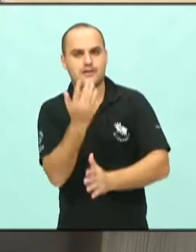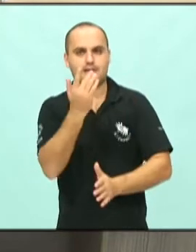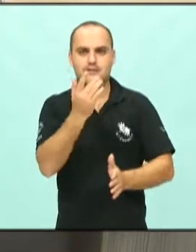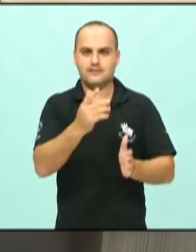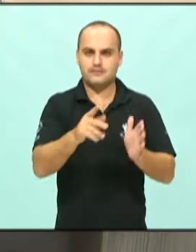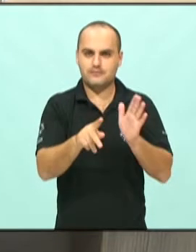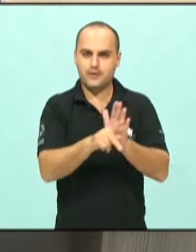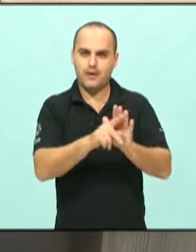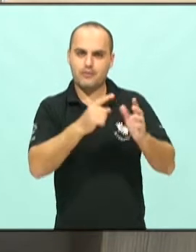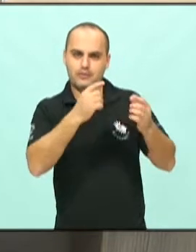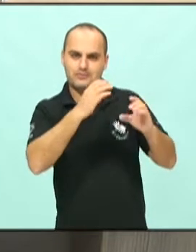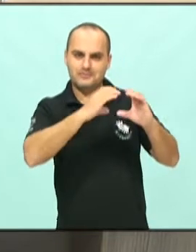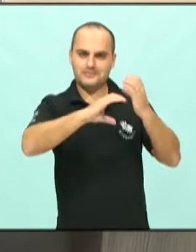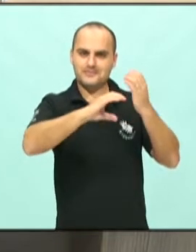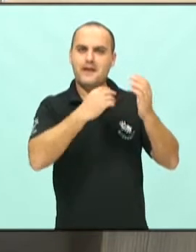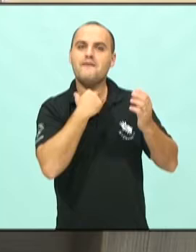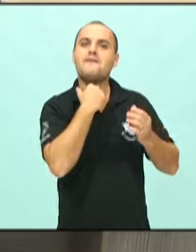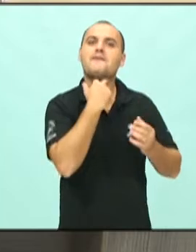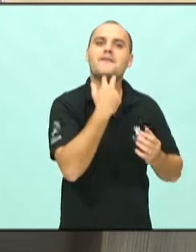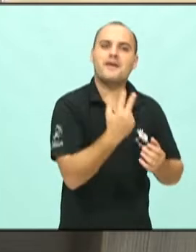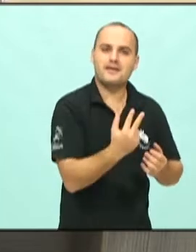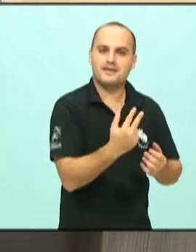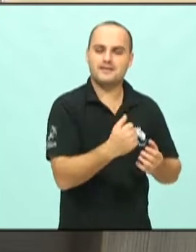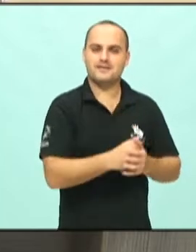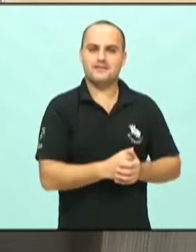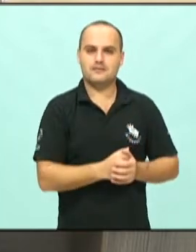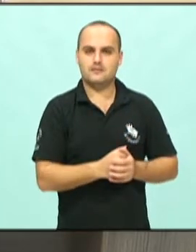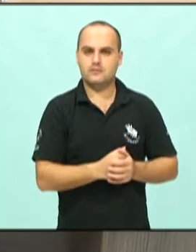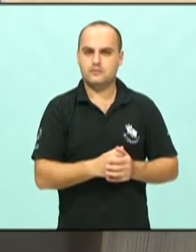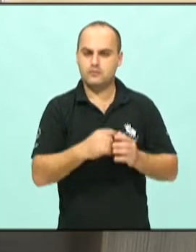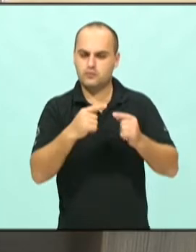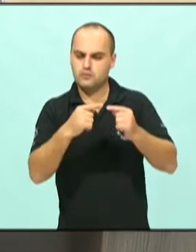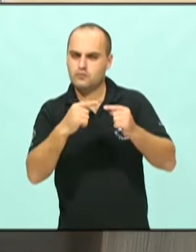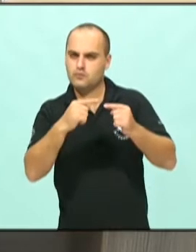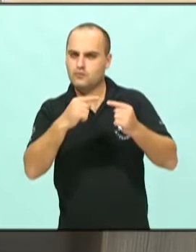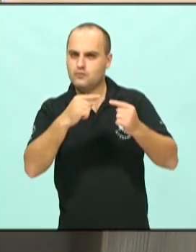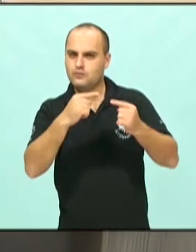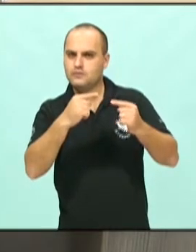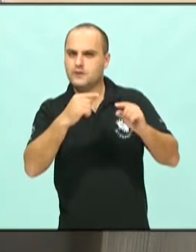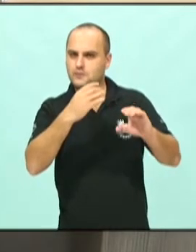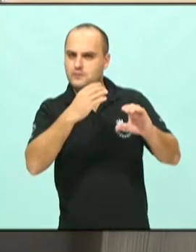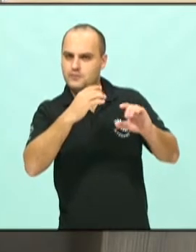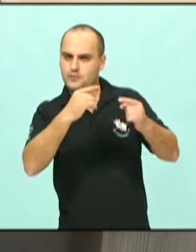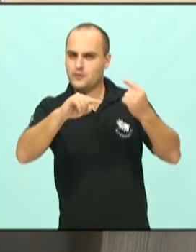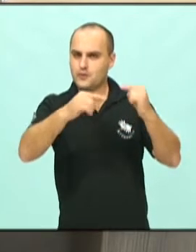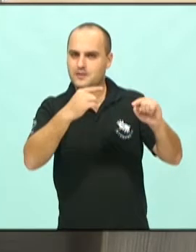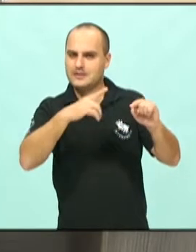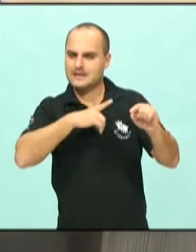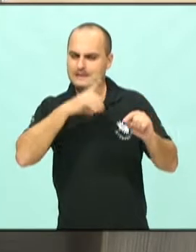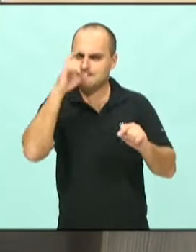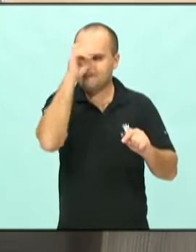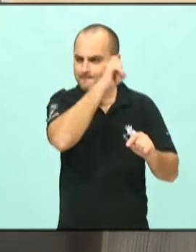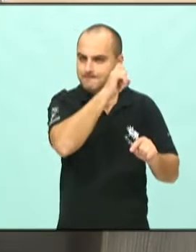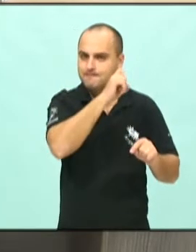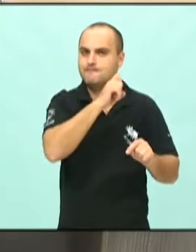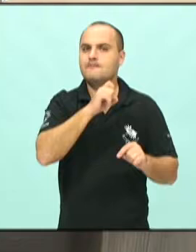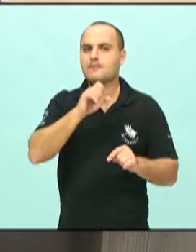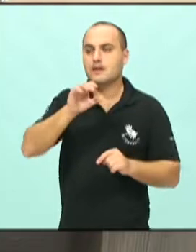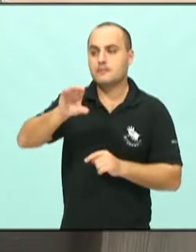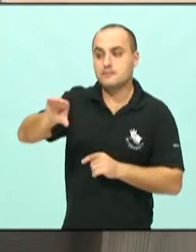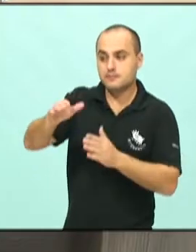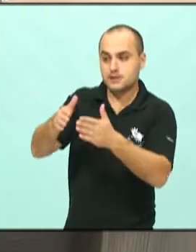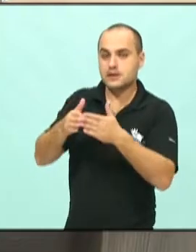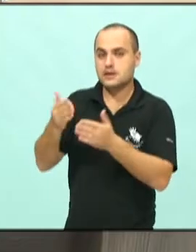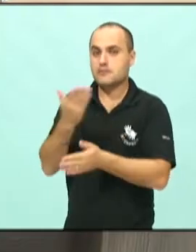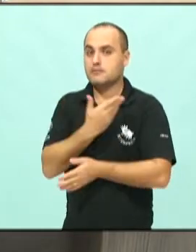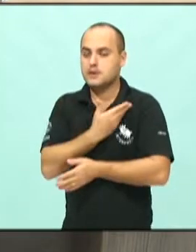algumas melodias minhas. Aquelas que eu tinha, as músicas que eu tinha mais dificuldade de fazer a letra, eu busquei parceiros para letrarem, né?